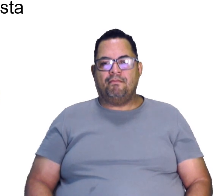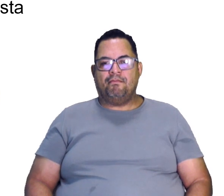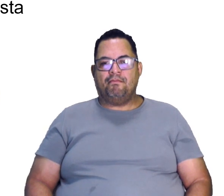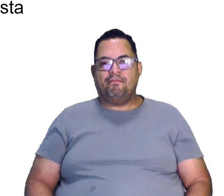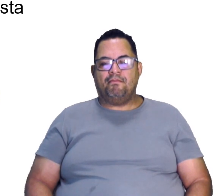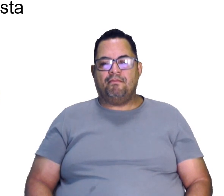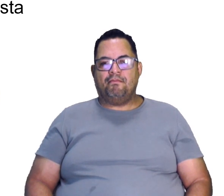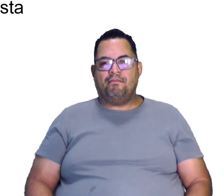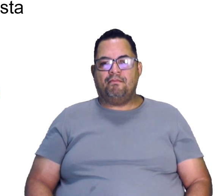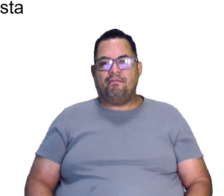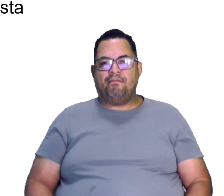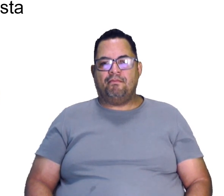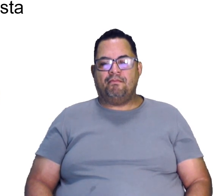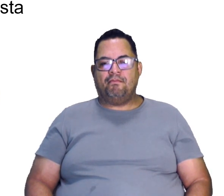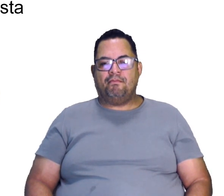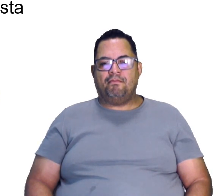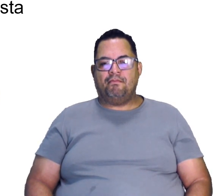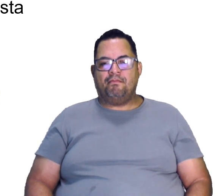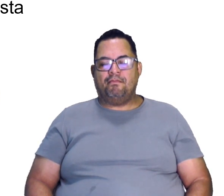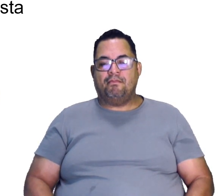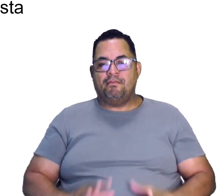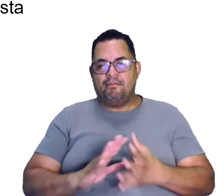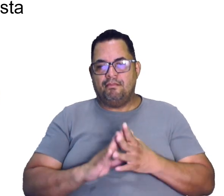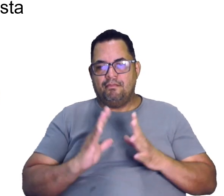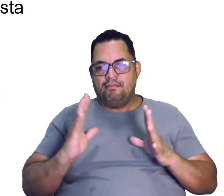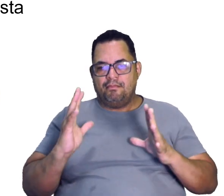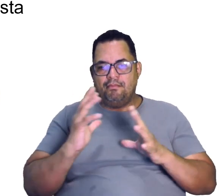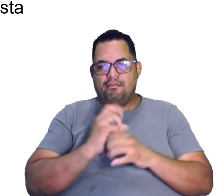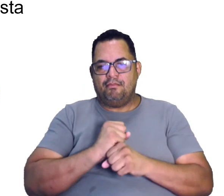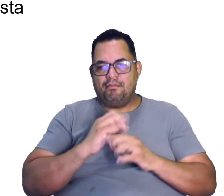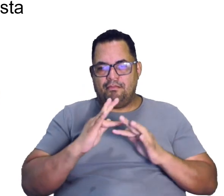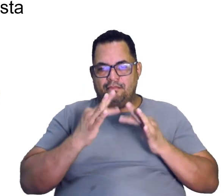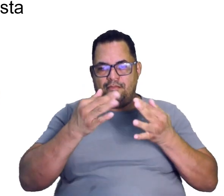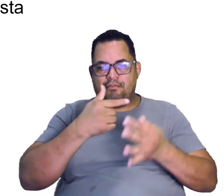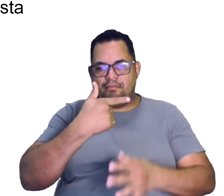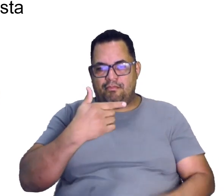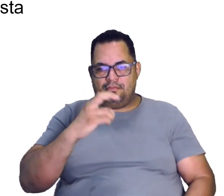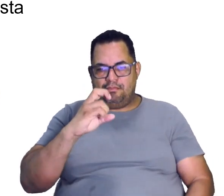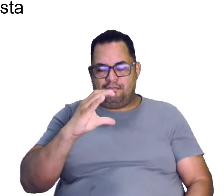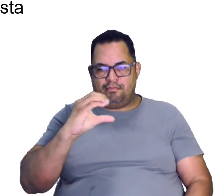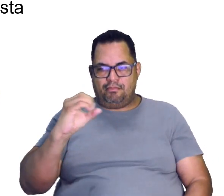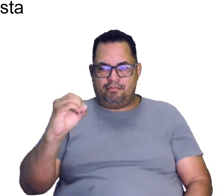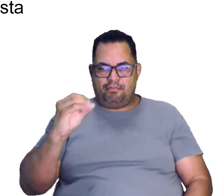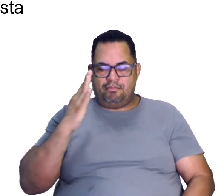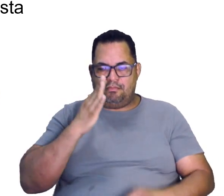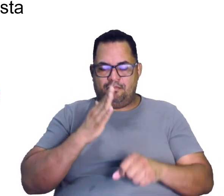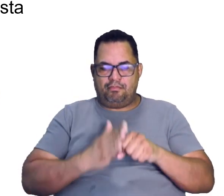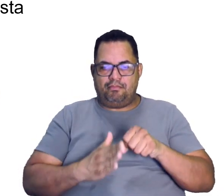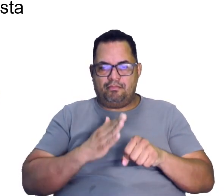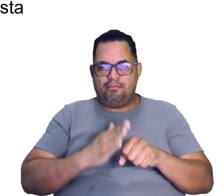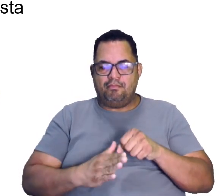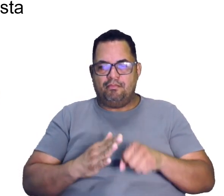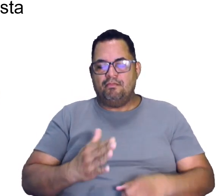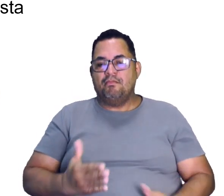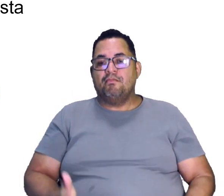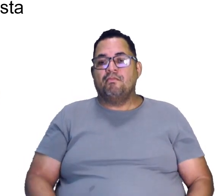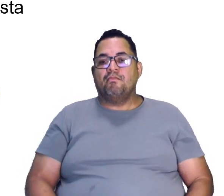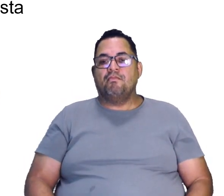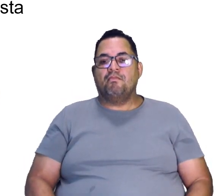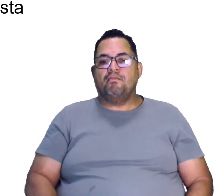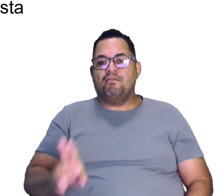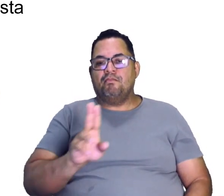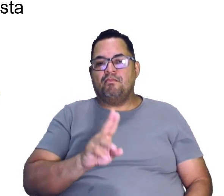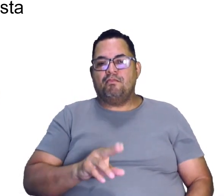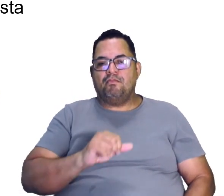250 tomates. A nossa alternativa aqui é a letra E. A gente usa